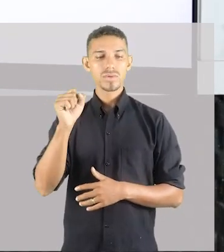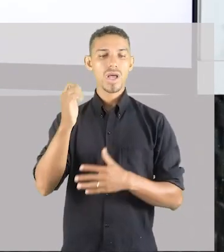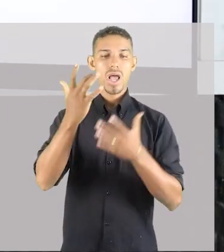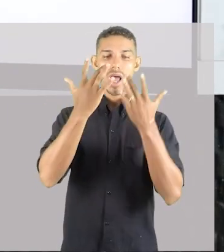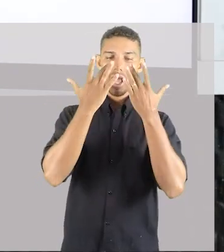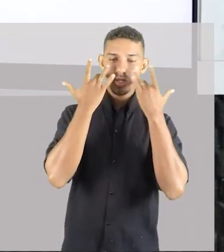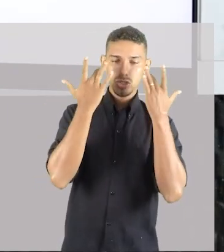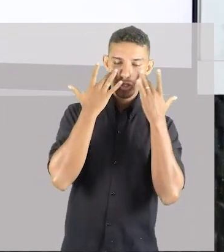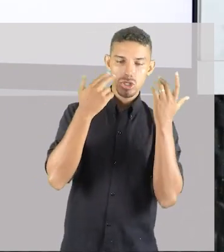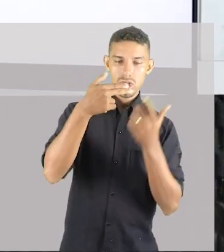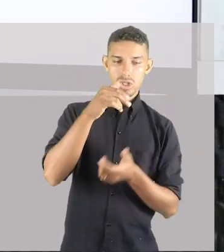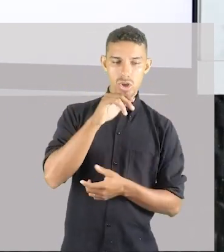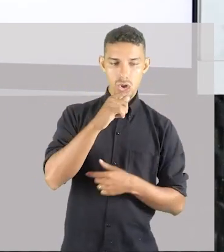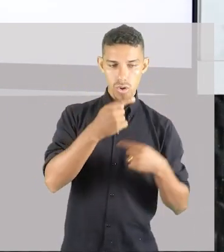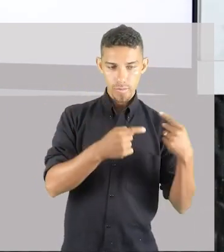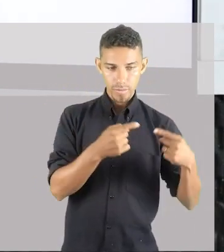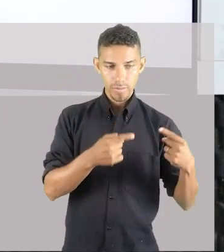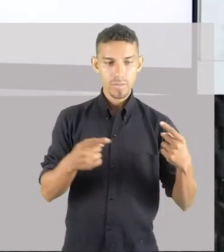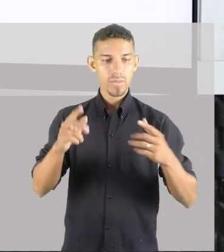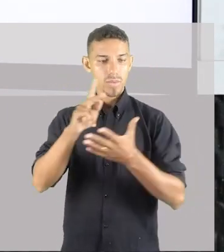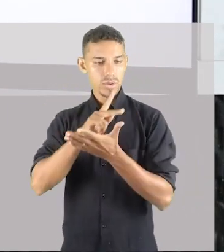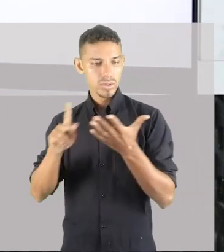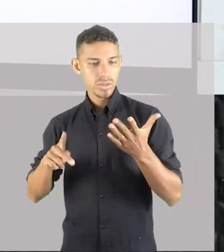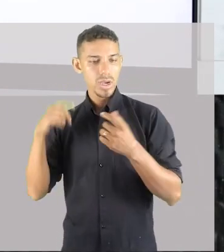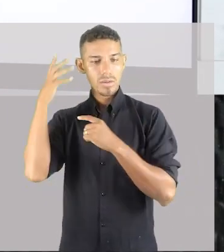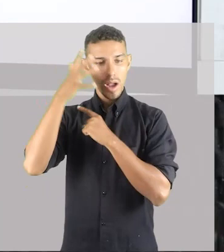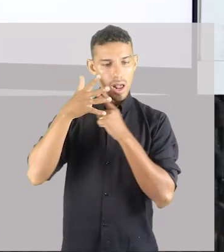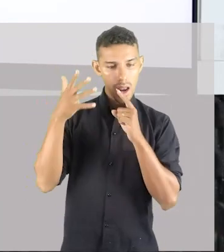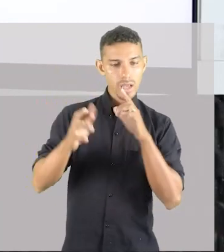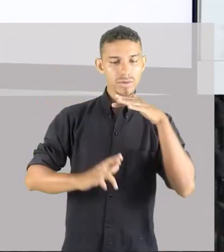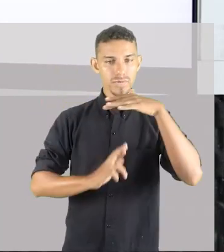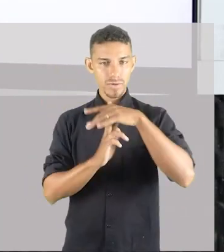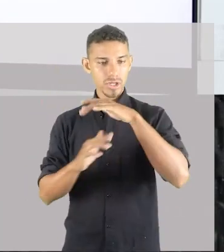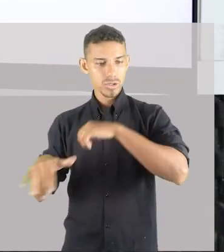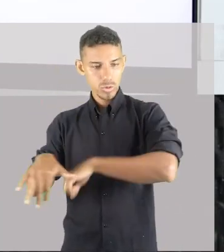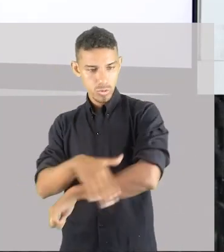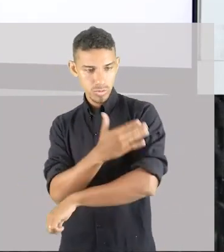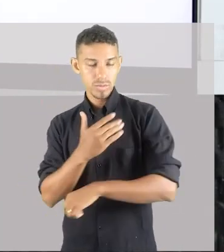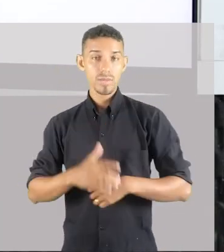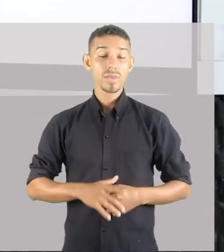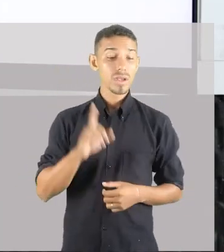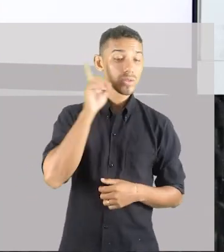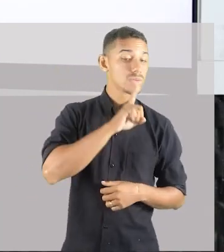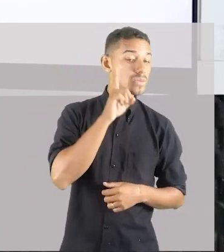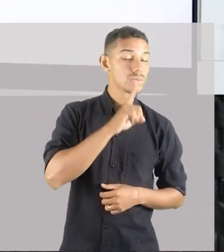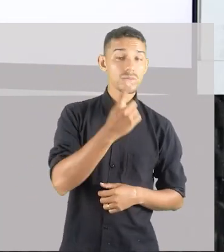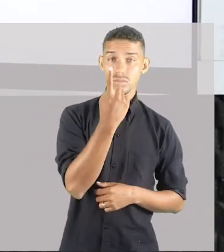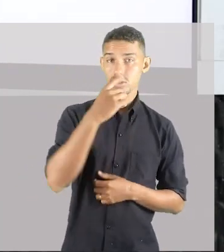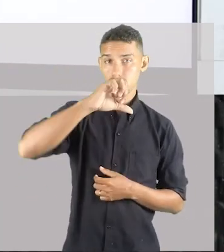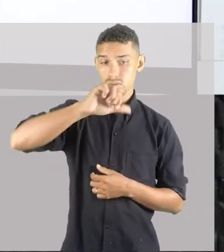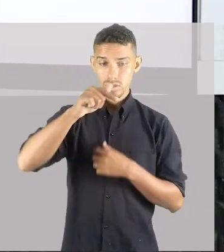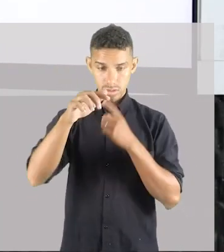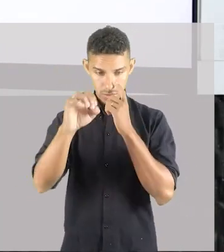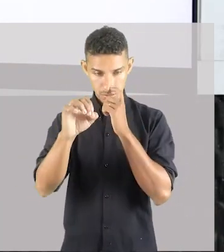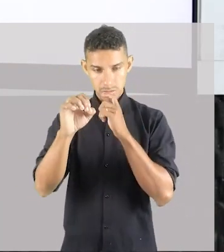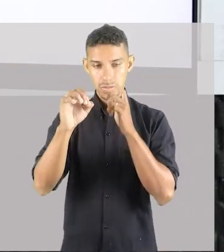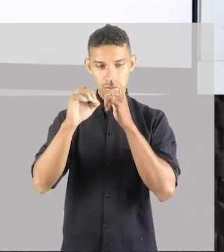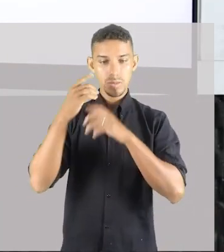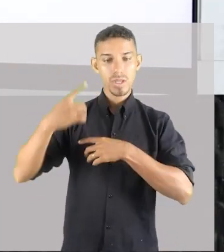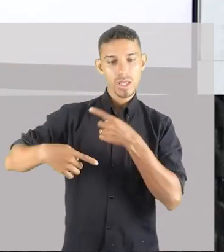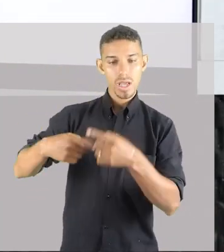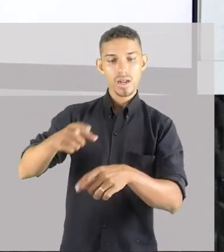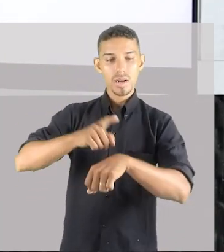Palácios feiras e ruas em Nova York na década de 70 começa a dar o formato que a gente conhece da arte urbana ela é dinâmica e